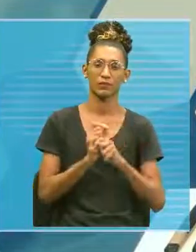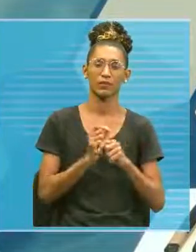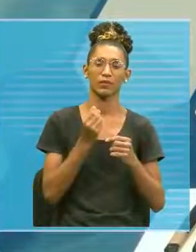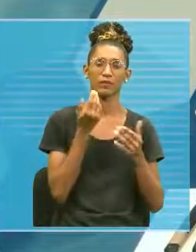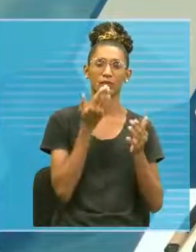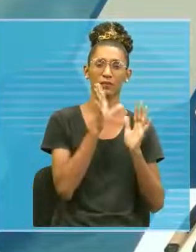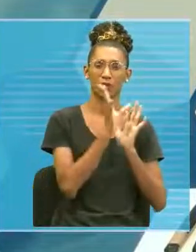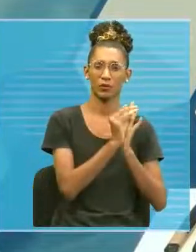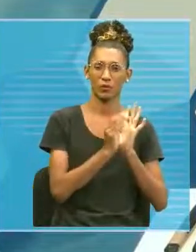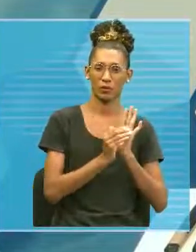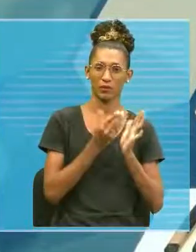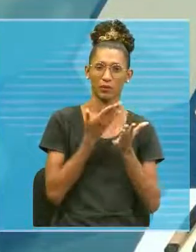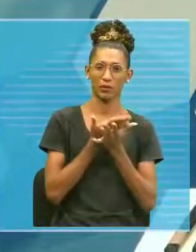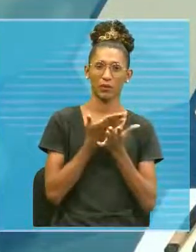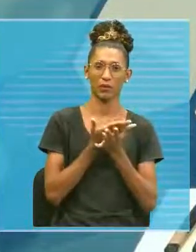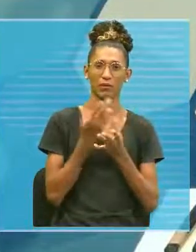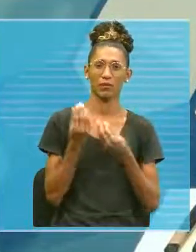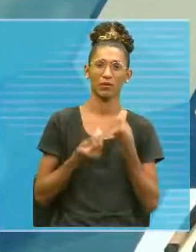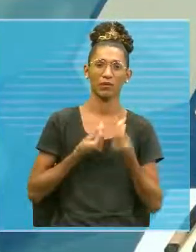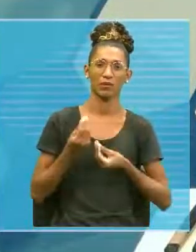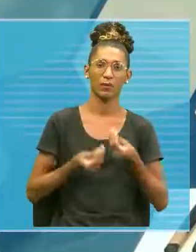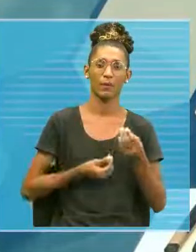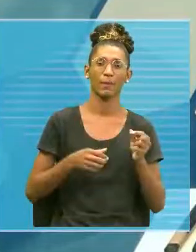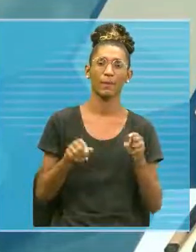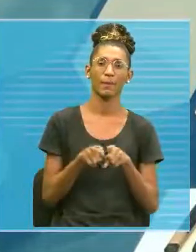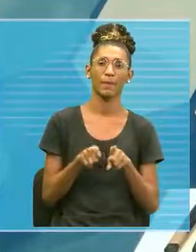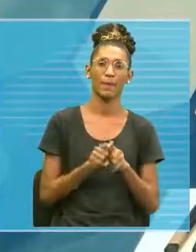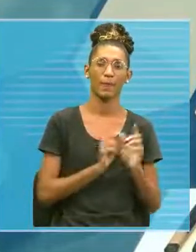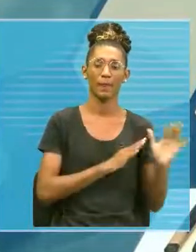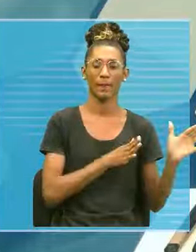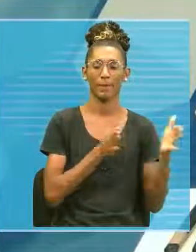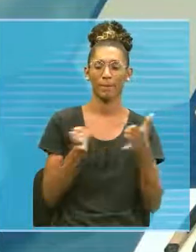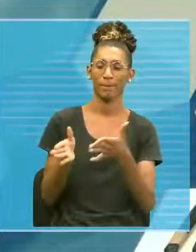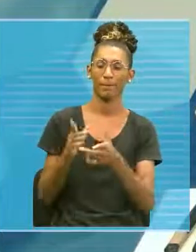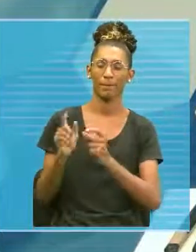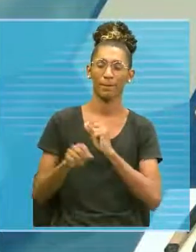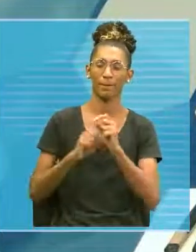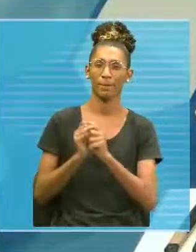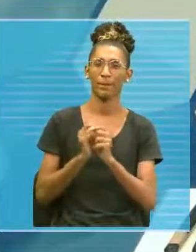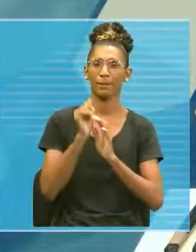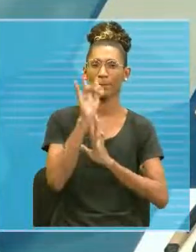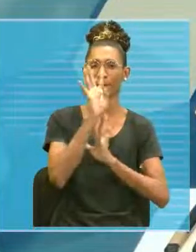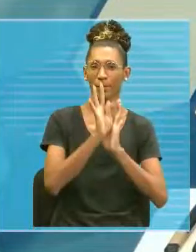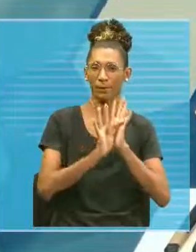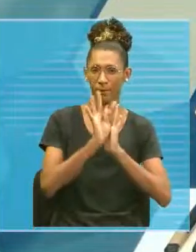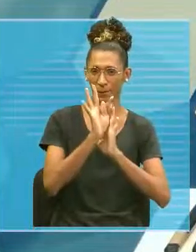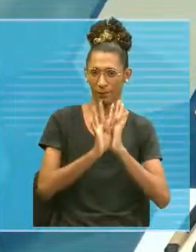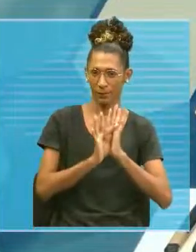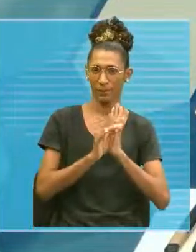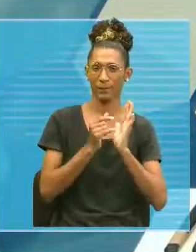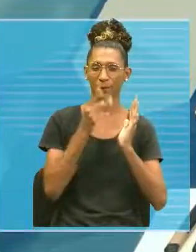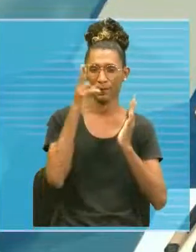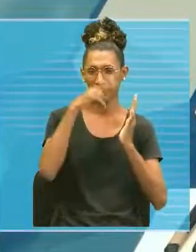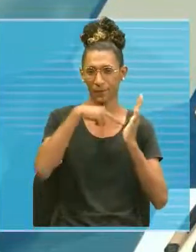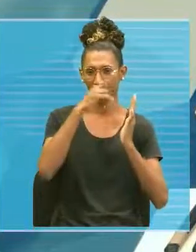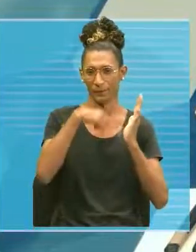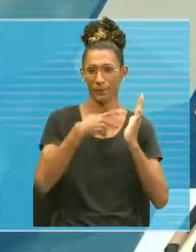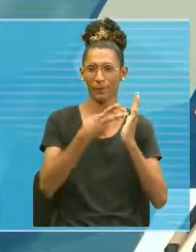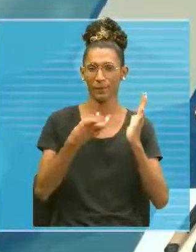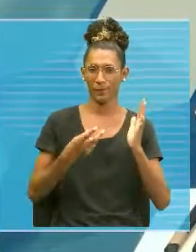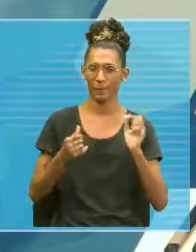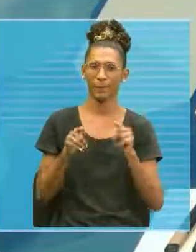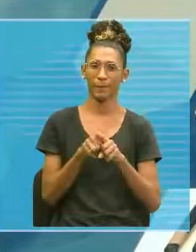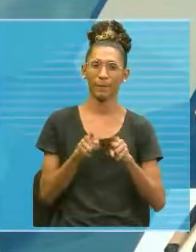elas são a também voltadas para a interpretação de texto também volta a das para